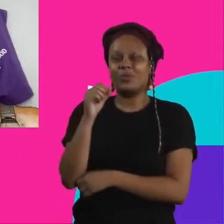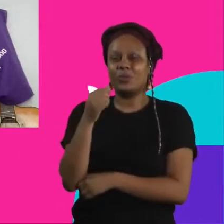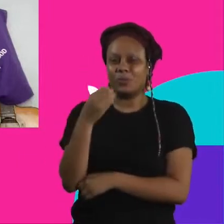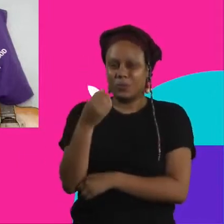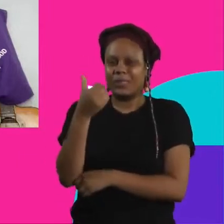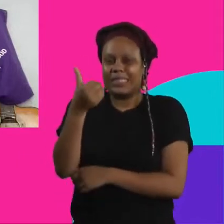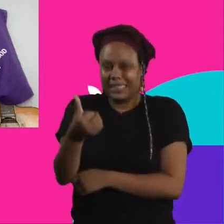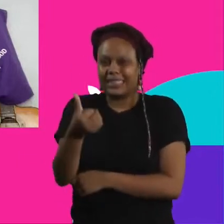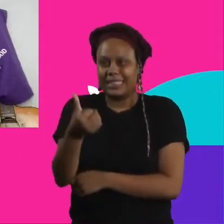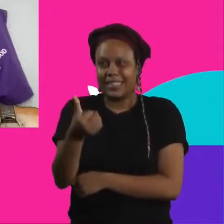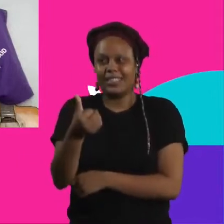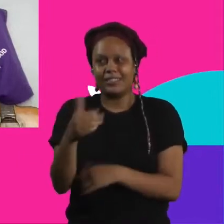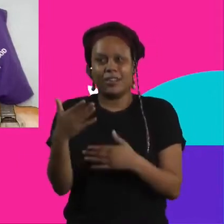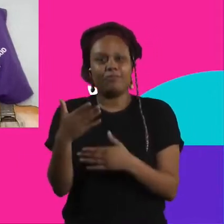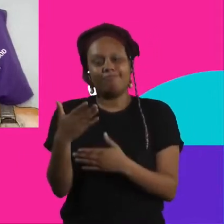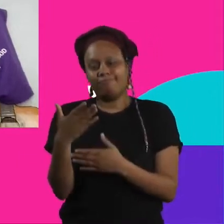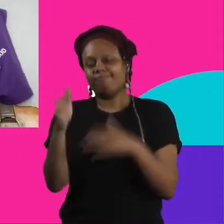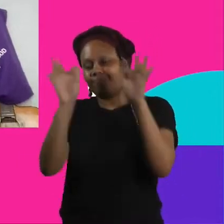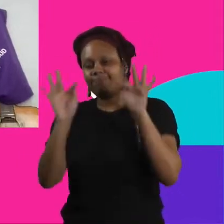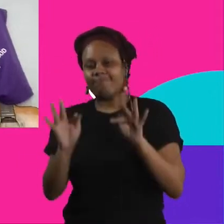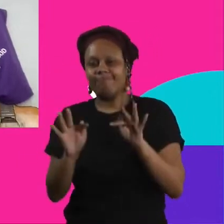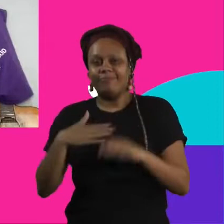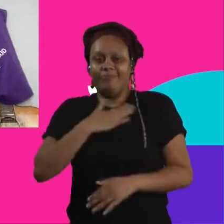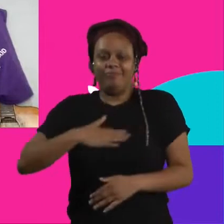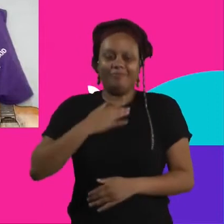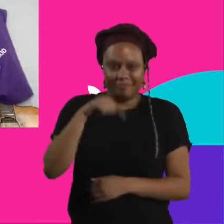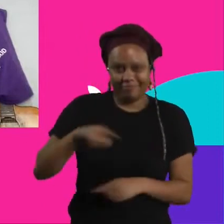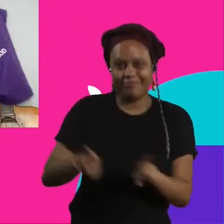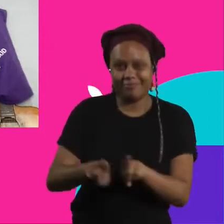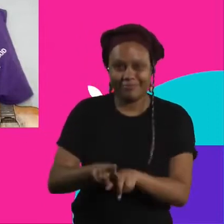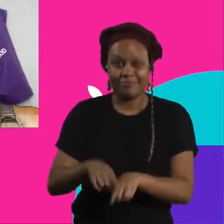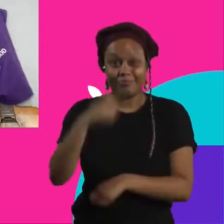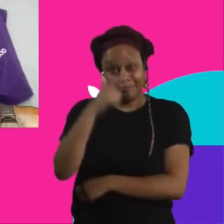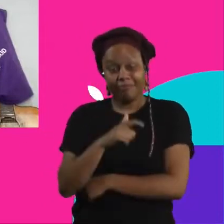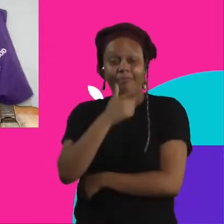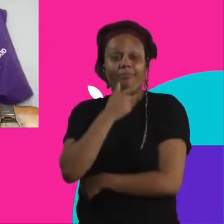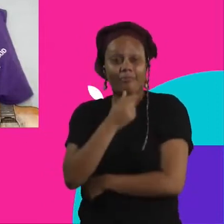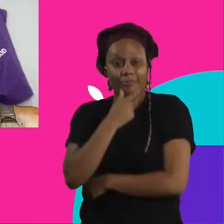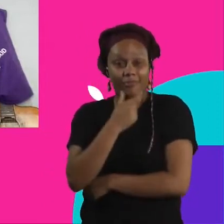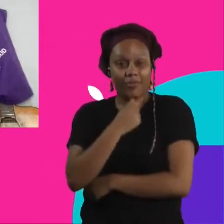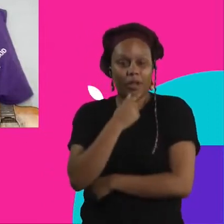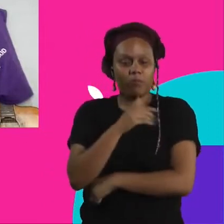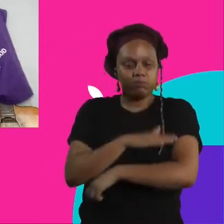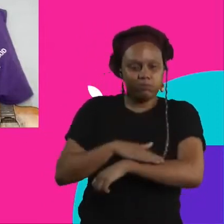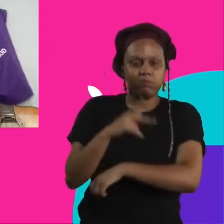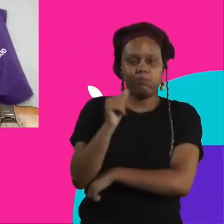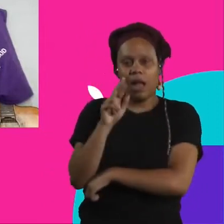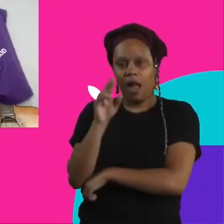fellow. E uma satisfação, um prazer enorme estar aqui. Bom, sou um homem pardo,